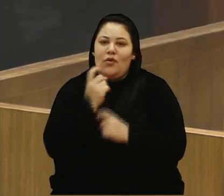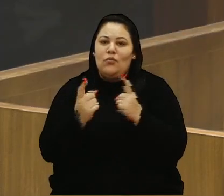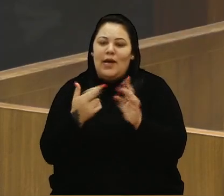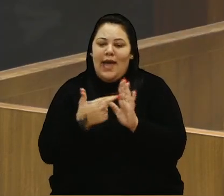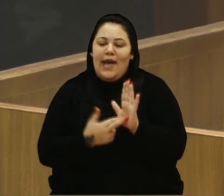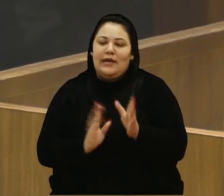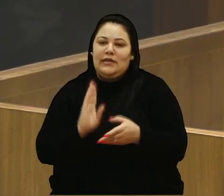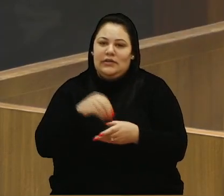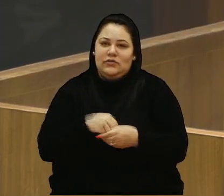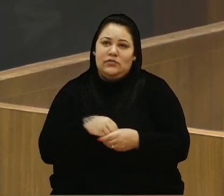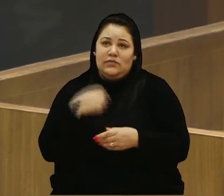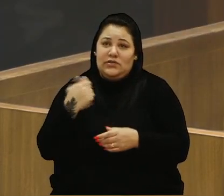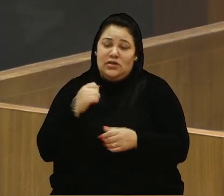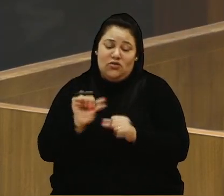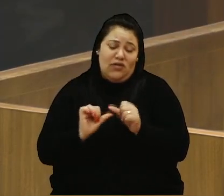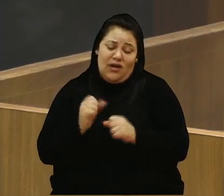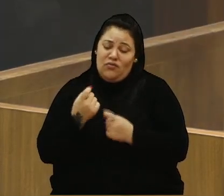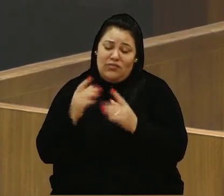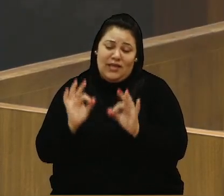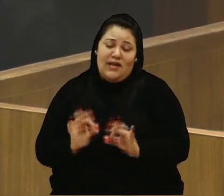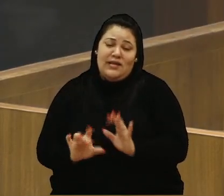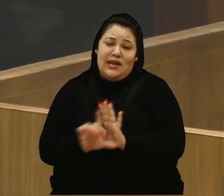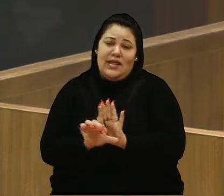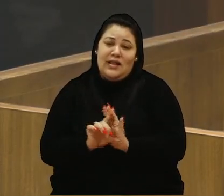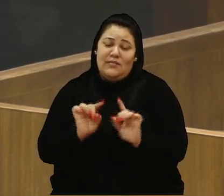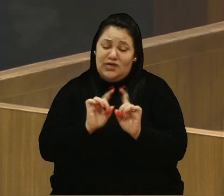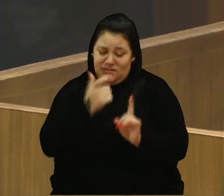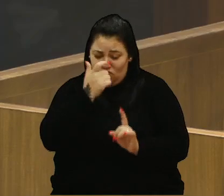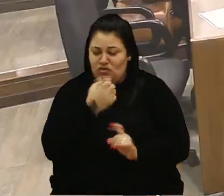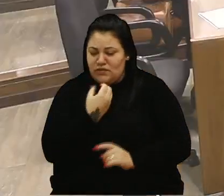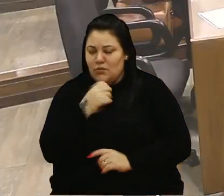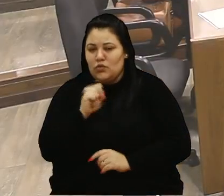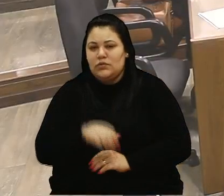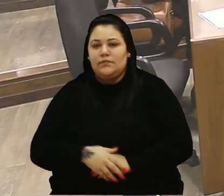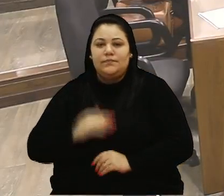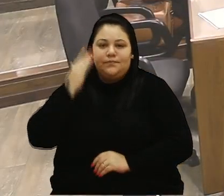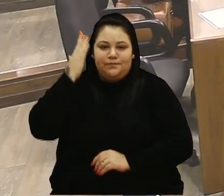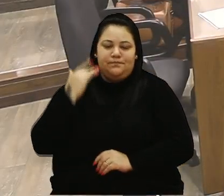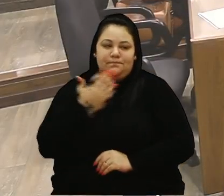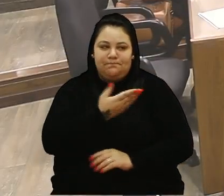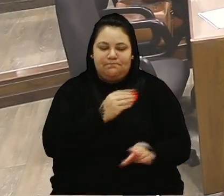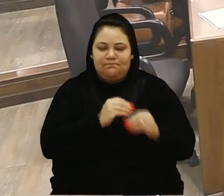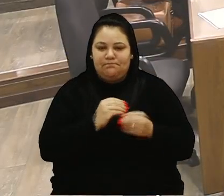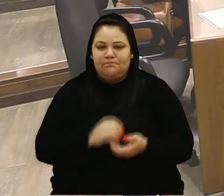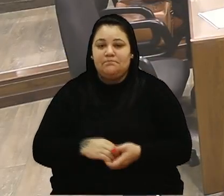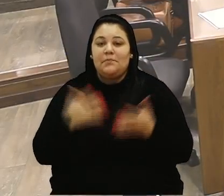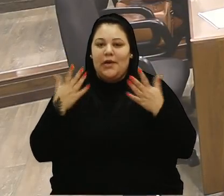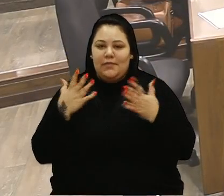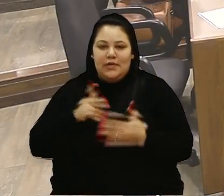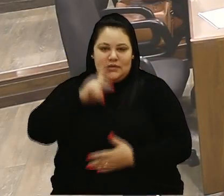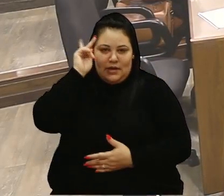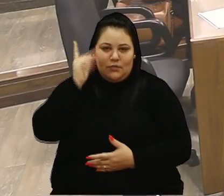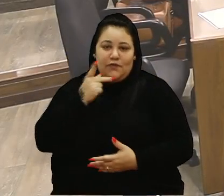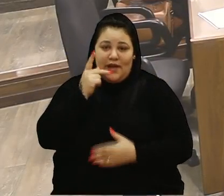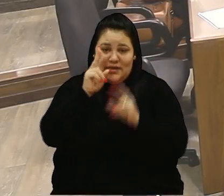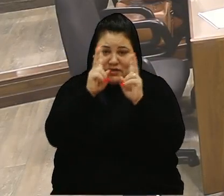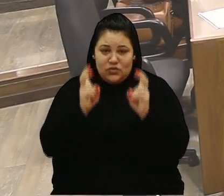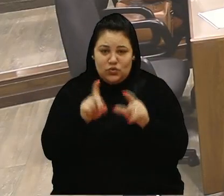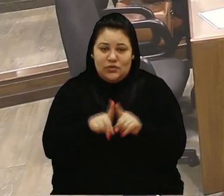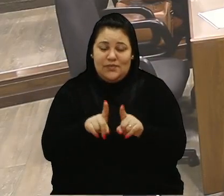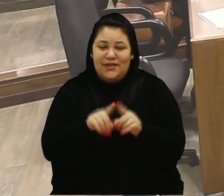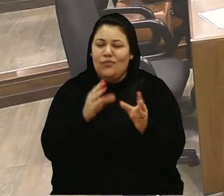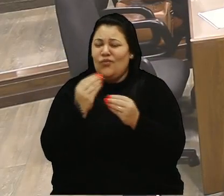que tenha que alterar alguma coisa ou outra, mas acho que vai ser bom. Só a parte, vereador Dani. Parabéns, vereador Iago, por trazer esse tema, né? A gente tem